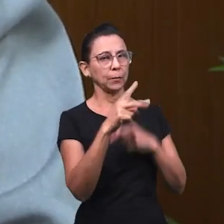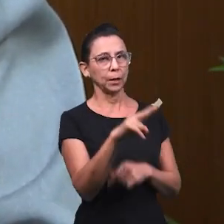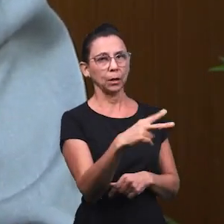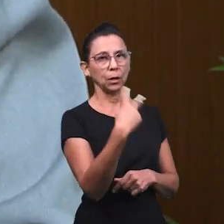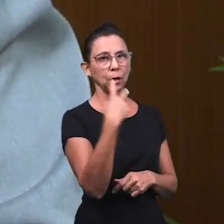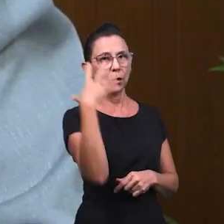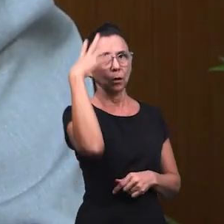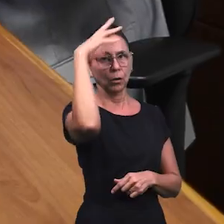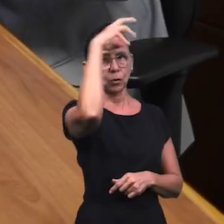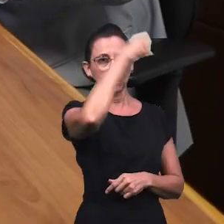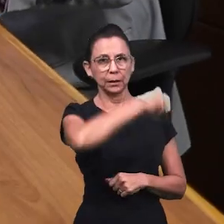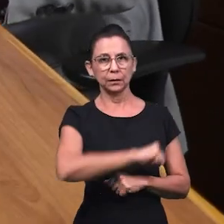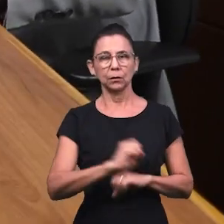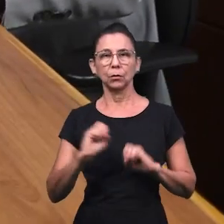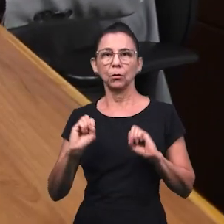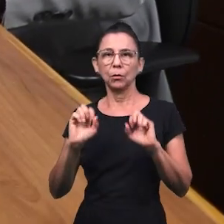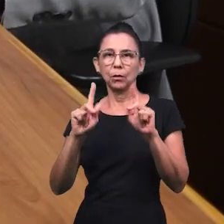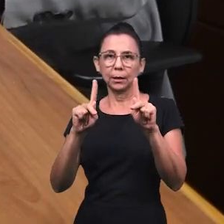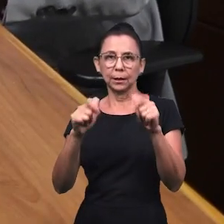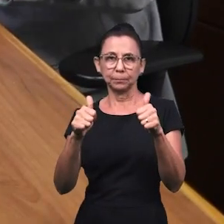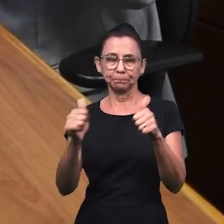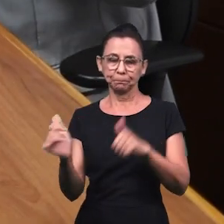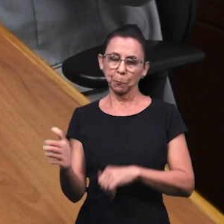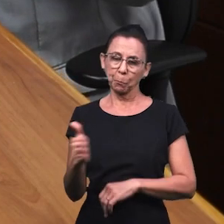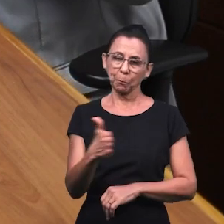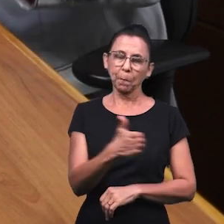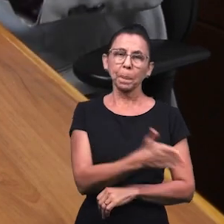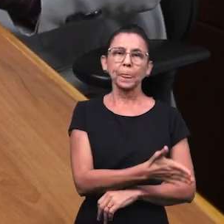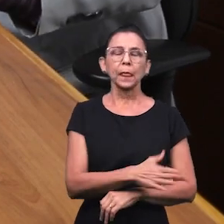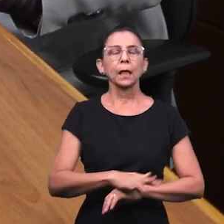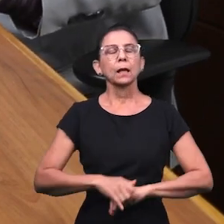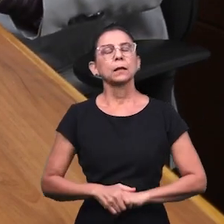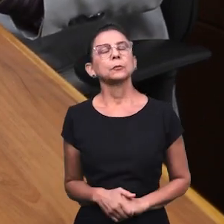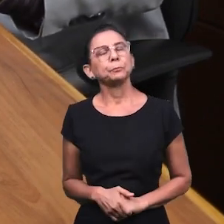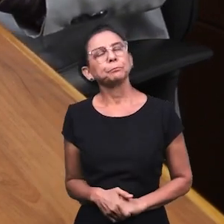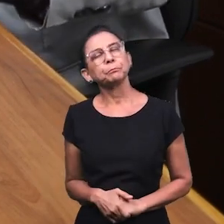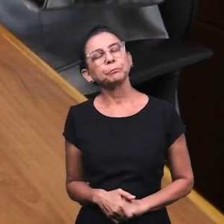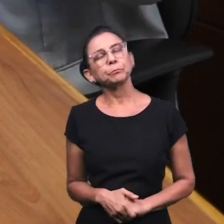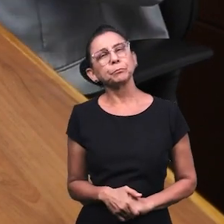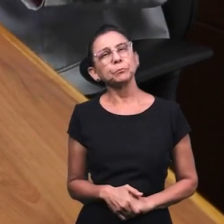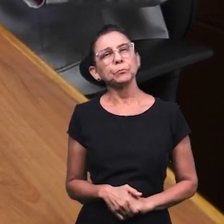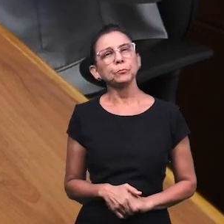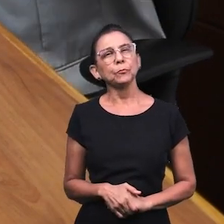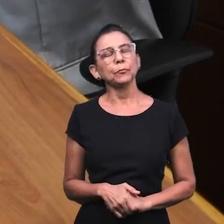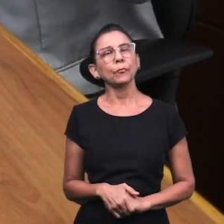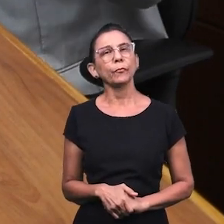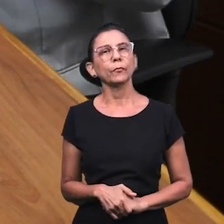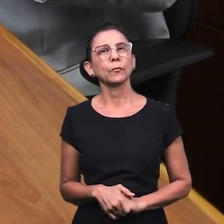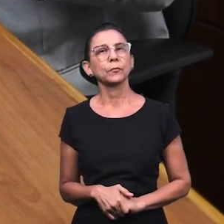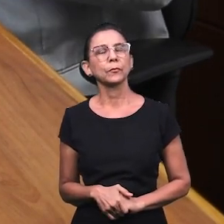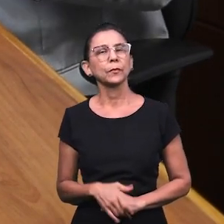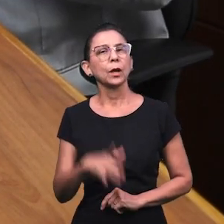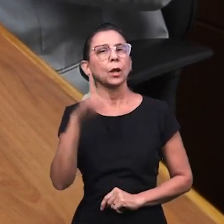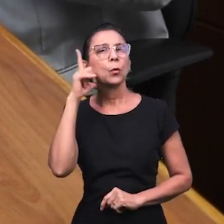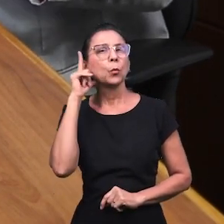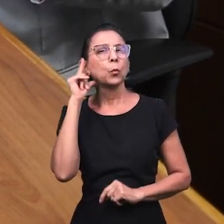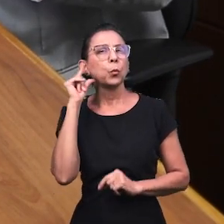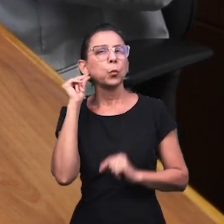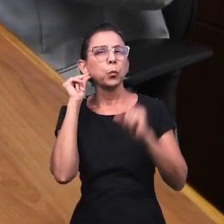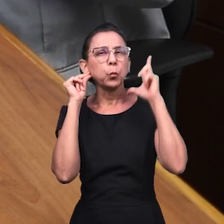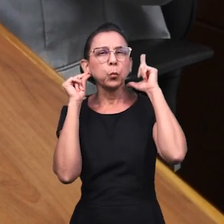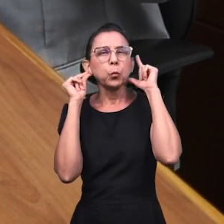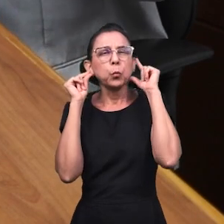estou falando. Muito bem. Do ponto de vista dessa perda auditiva que você